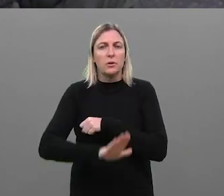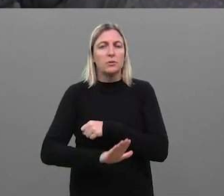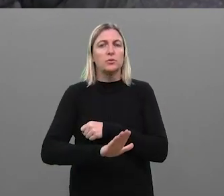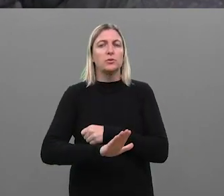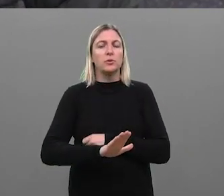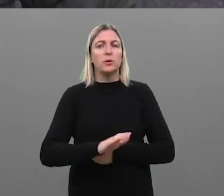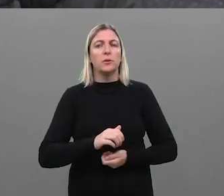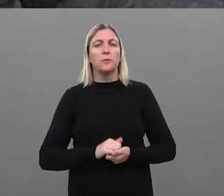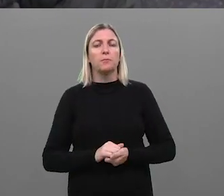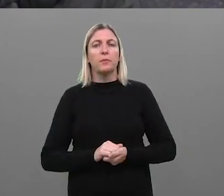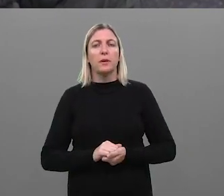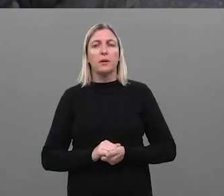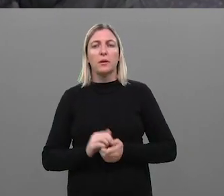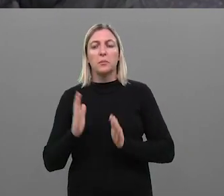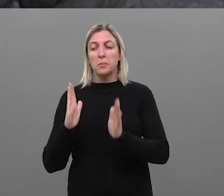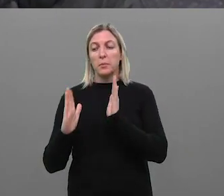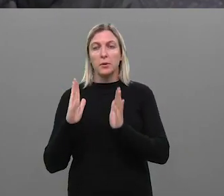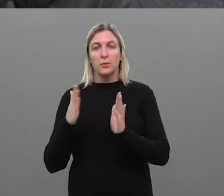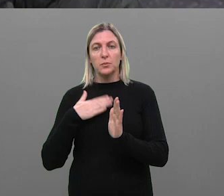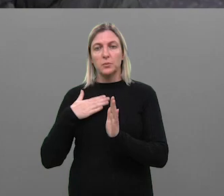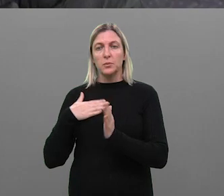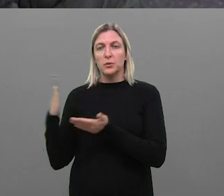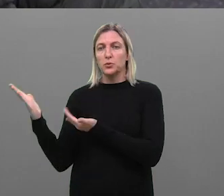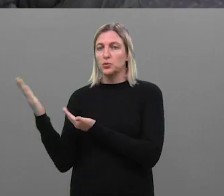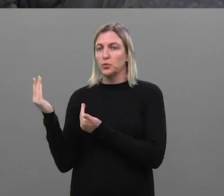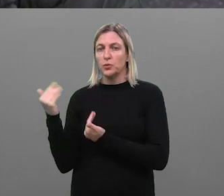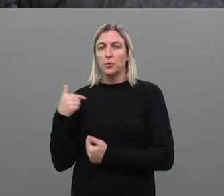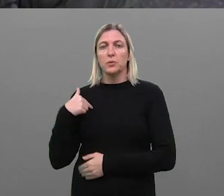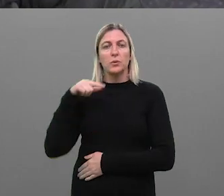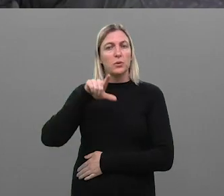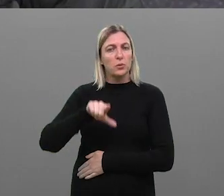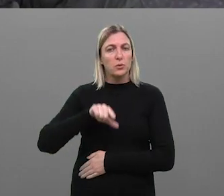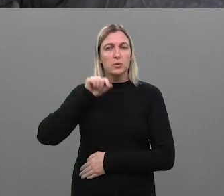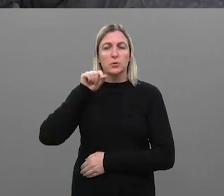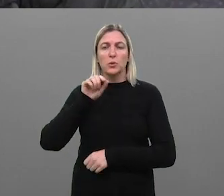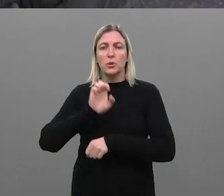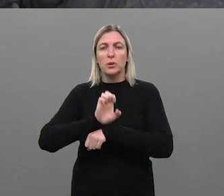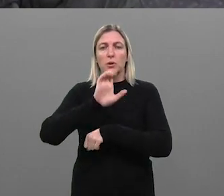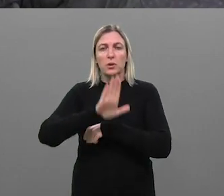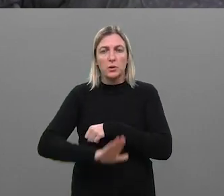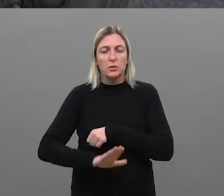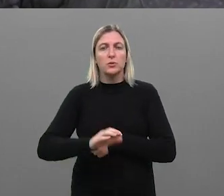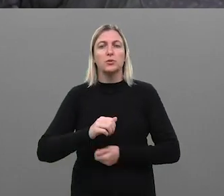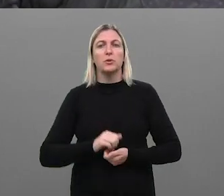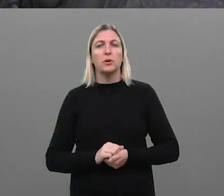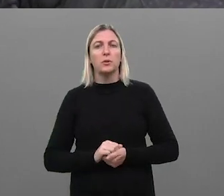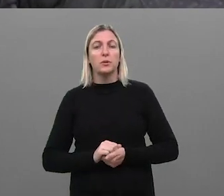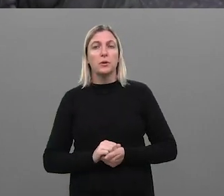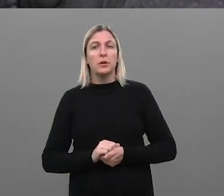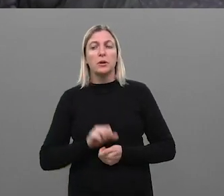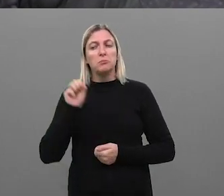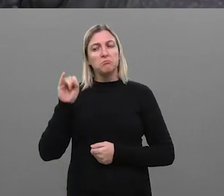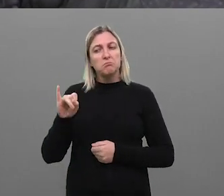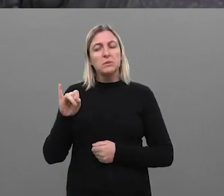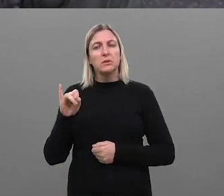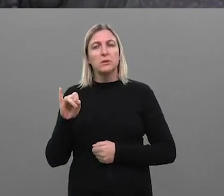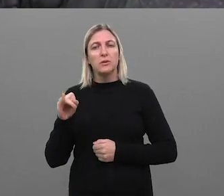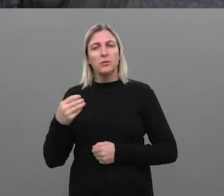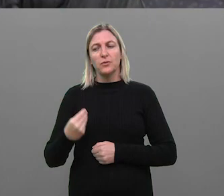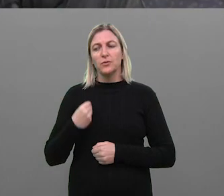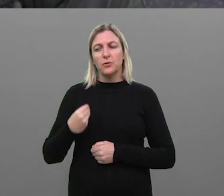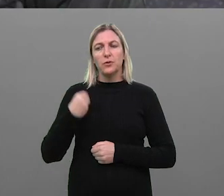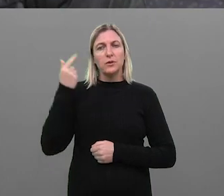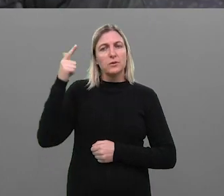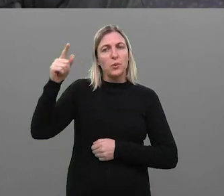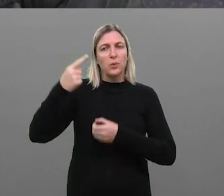nossa cidade eu eu quando jovem eu optei por ficar aqui né talvez muitas outras coisas teriam sido mais fáceis em um centro